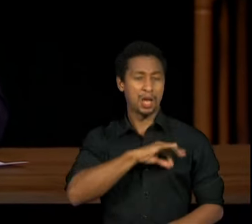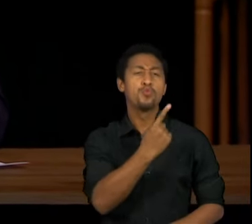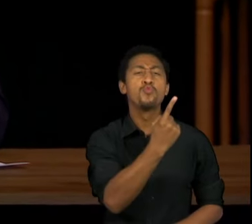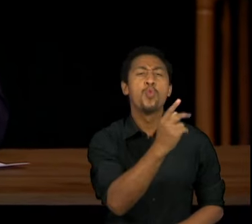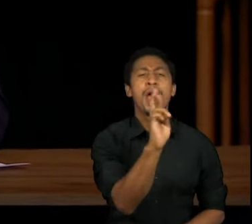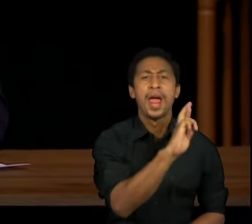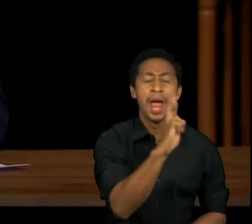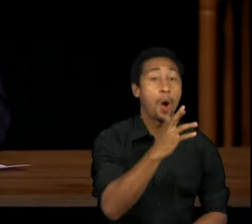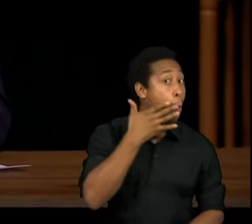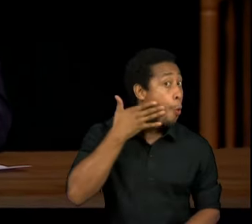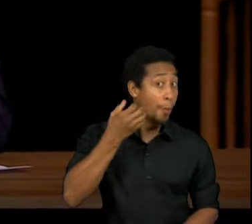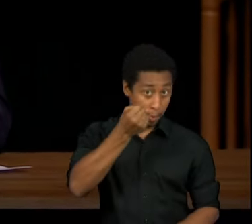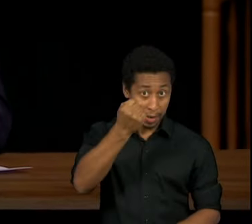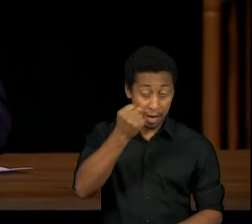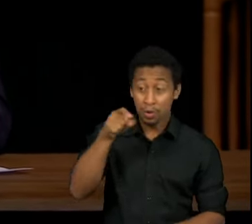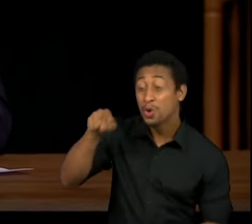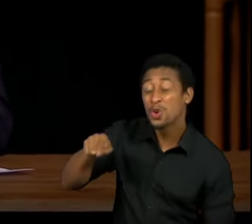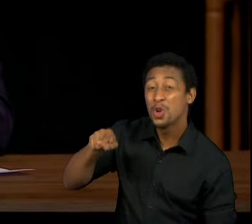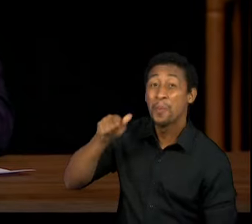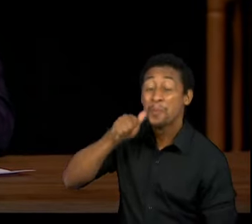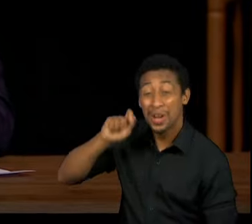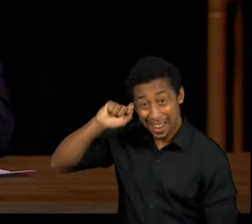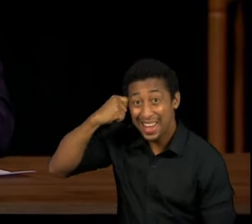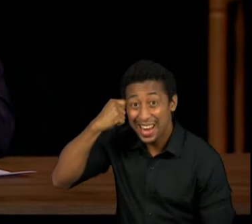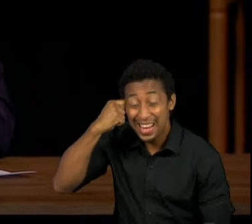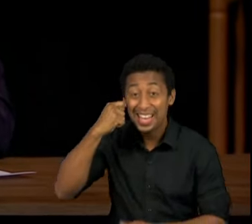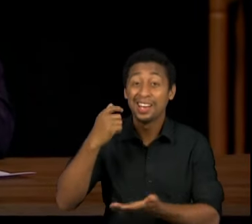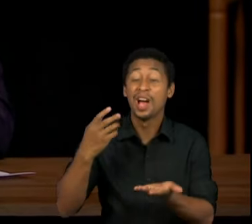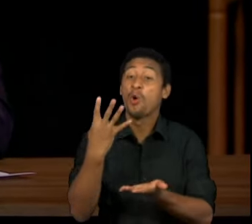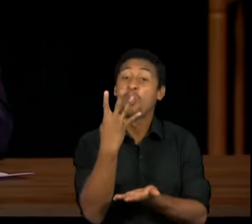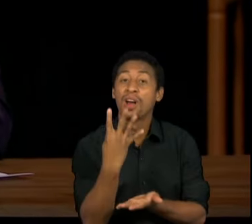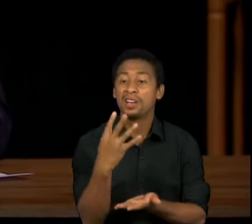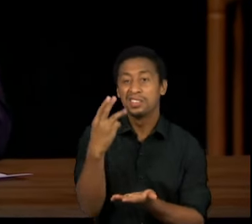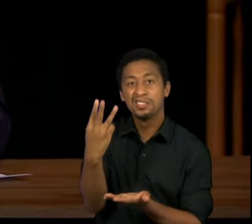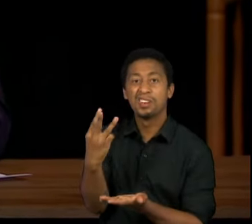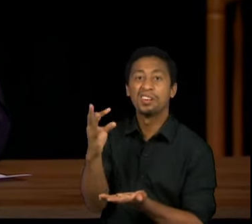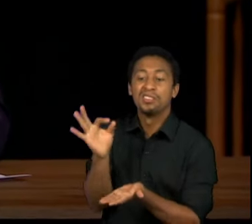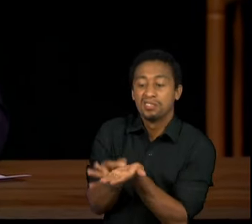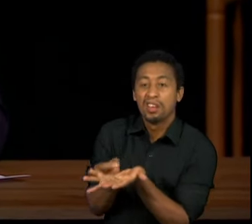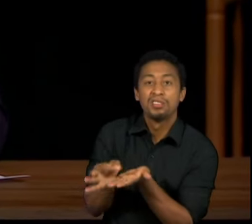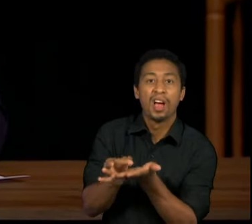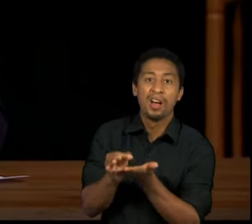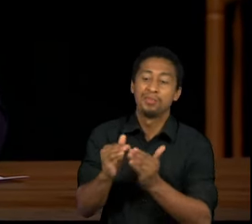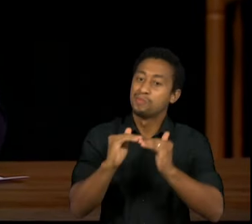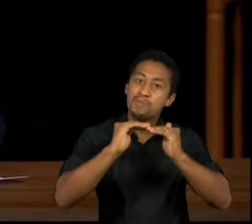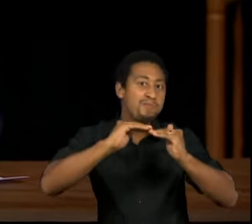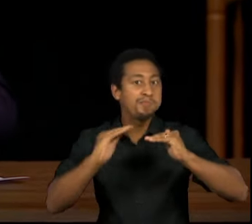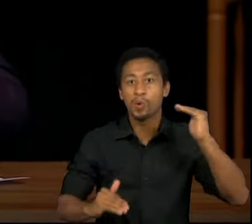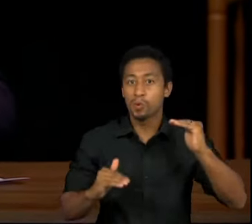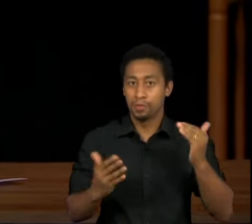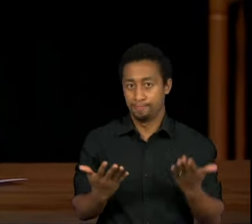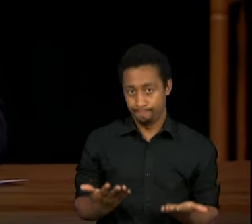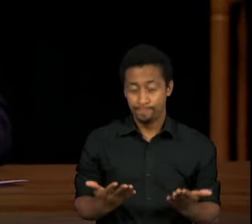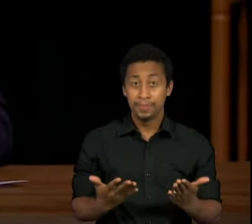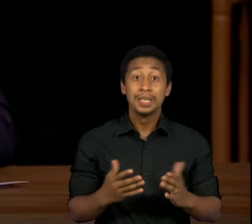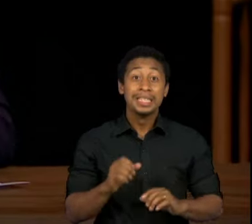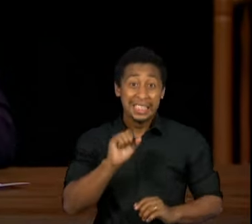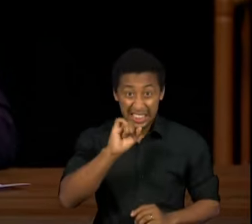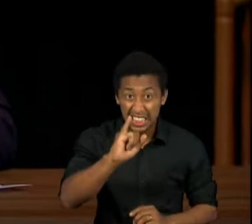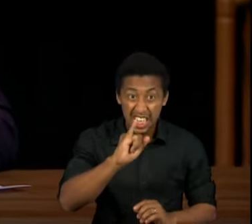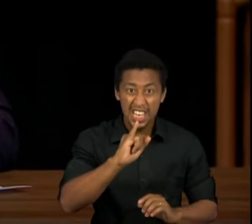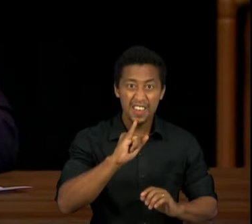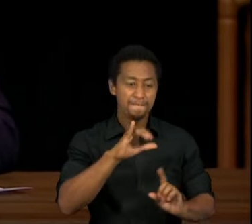preta recebe 43 centavos menos da metade quando o assunto é a sede 77 por cento